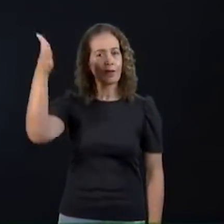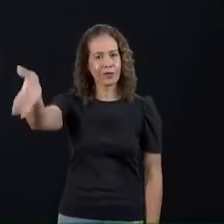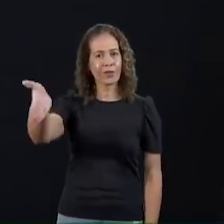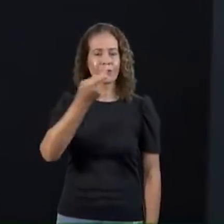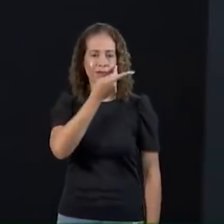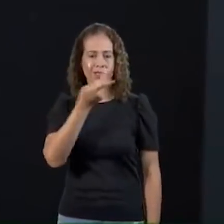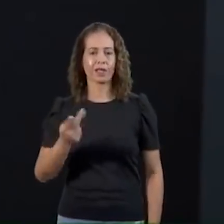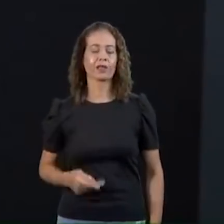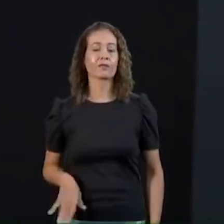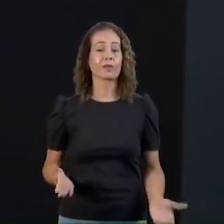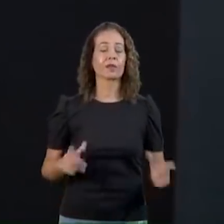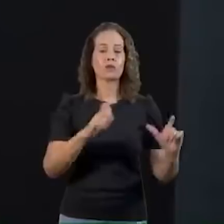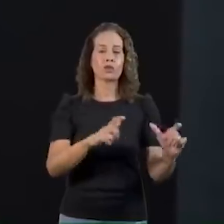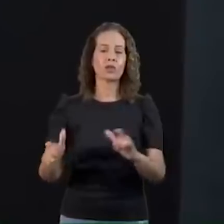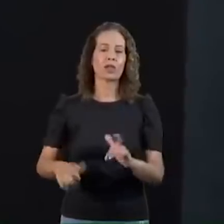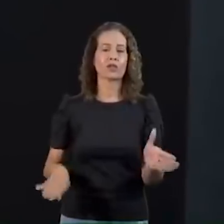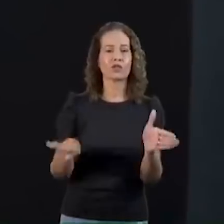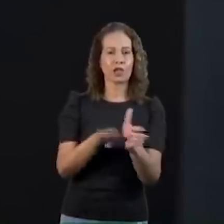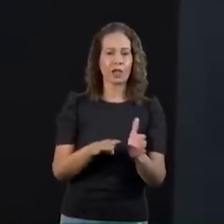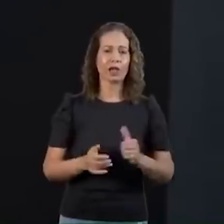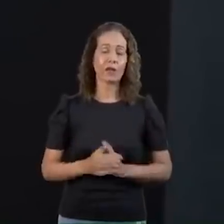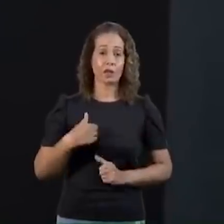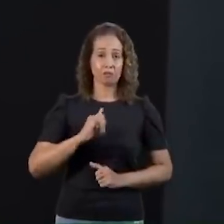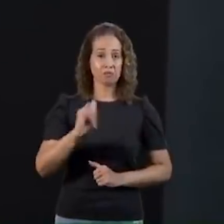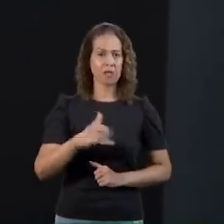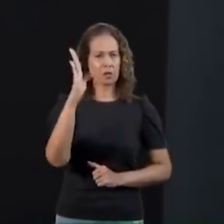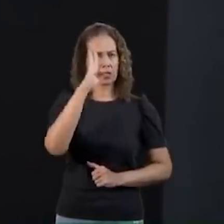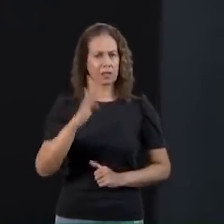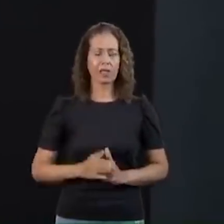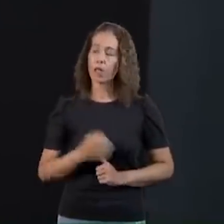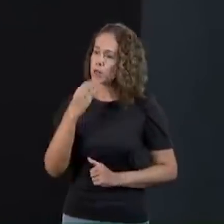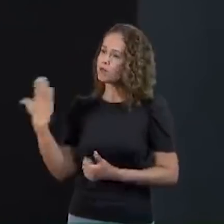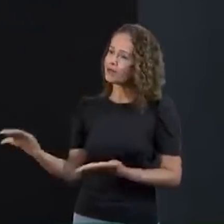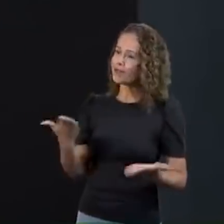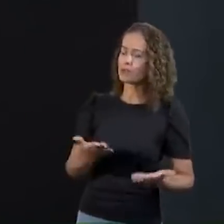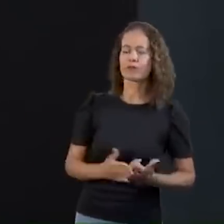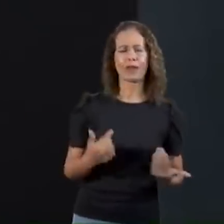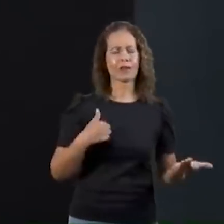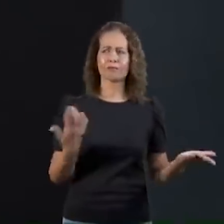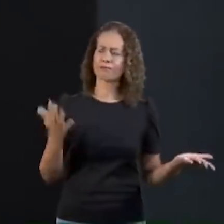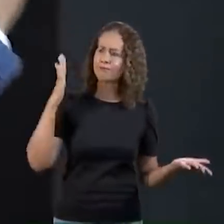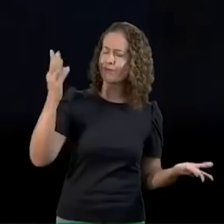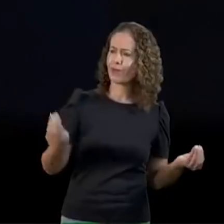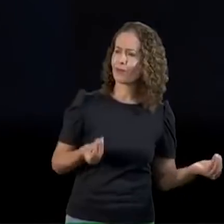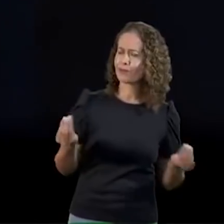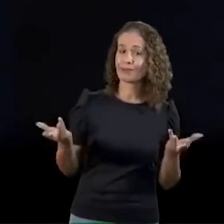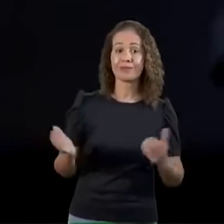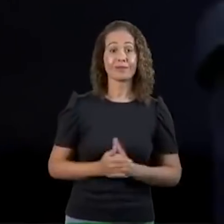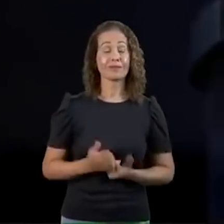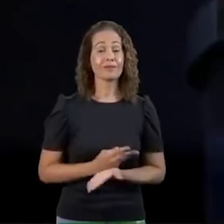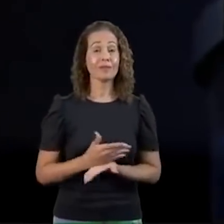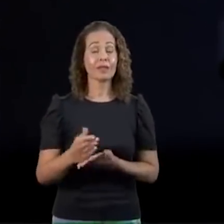eu chegava nos lugares: oi, eu sou brasileiro, seja bem-vindo. Eu falava: gente, o que, que é isso? Aí